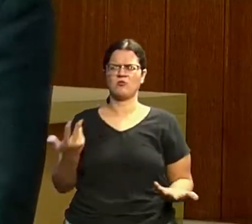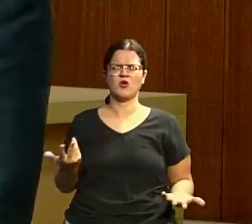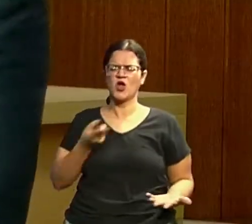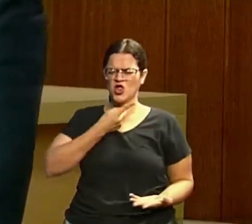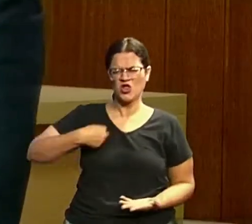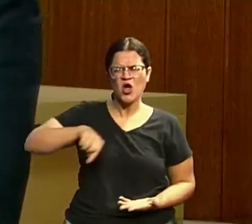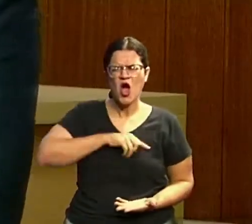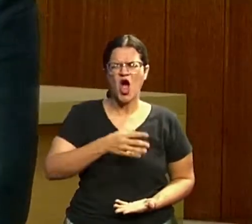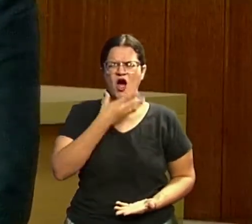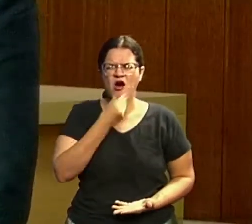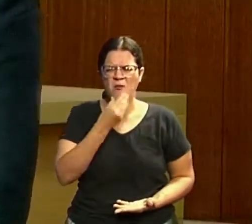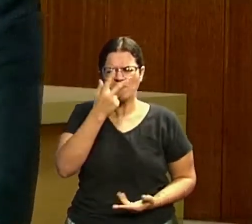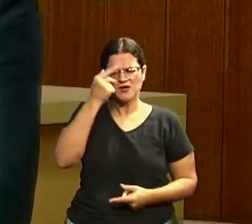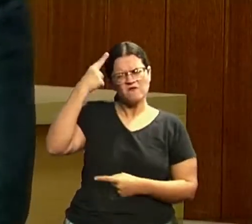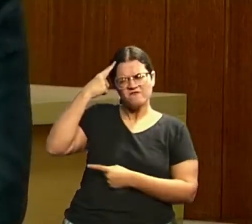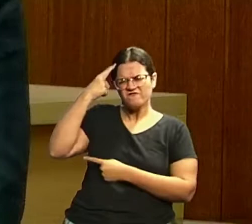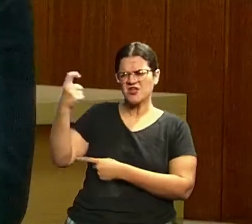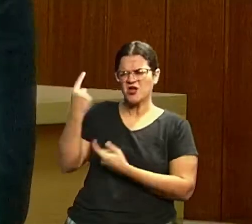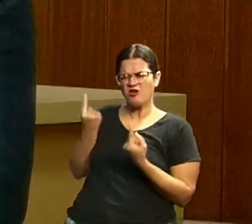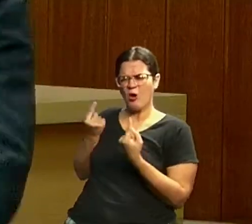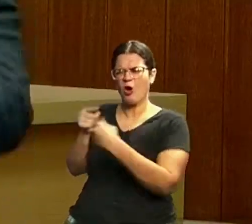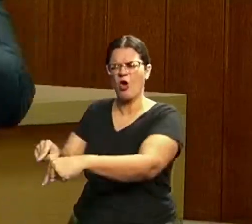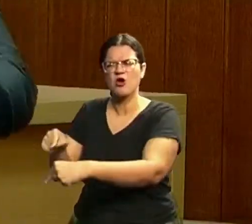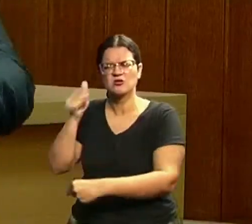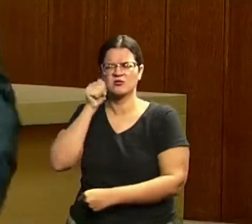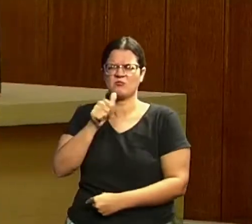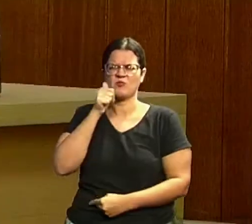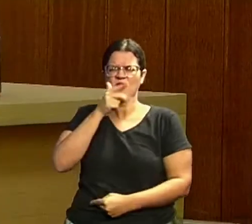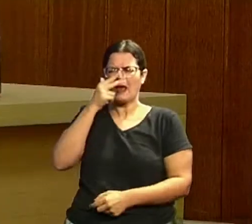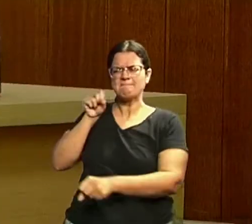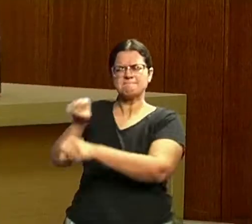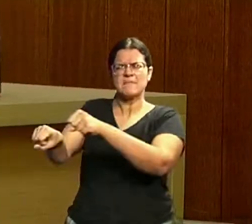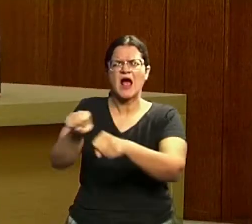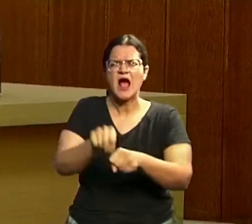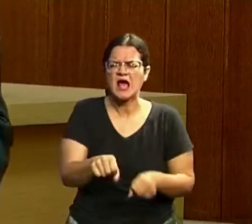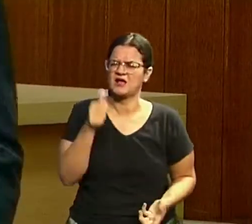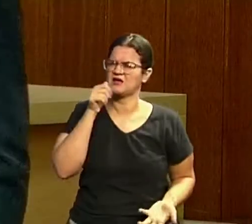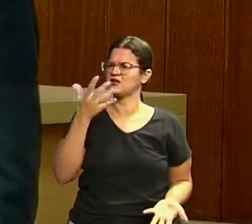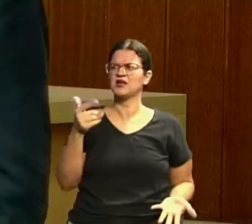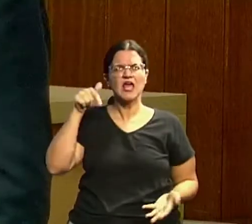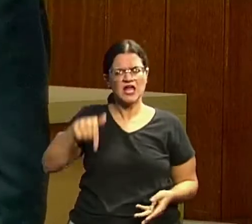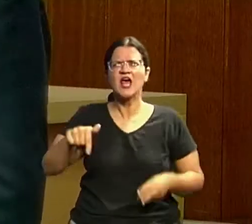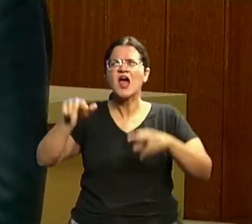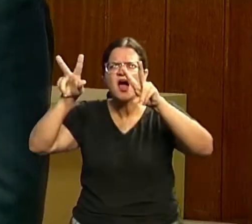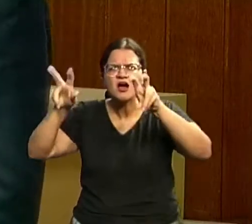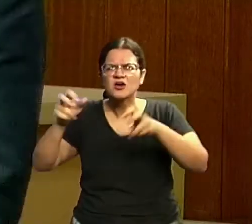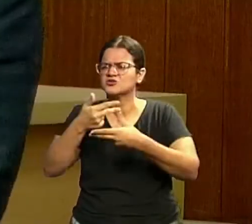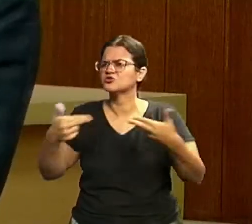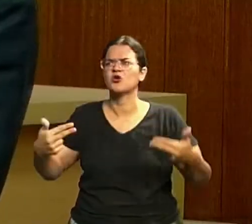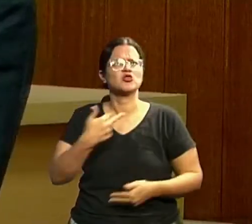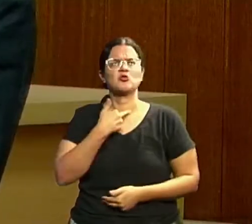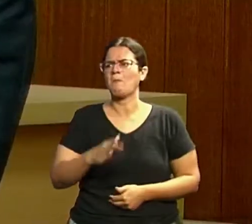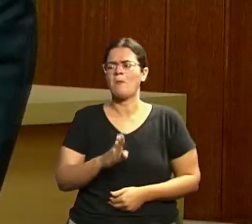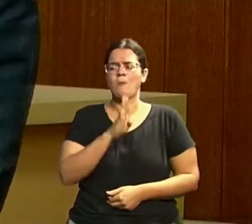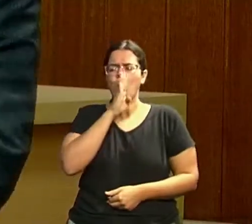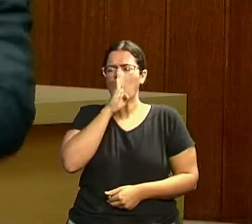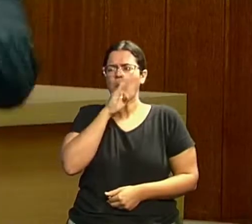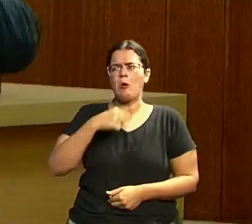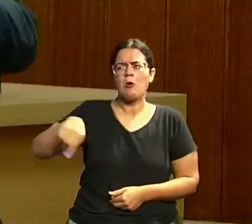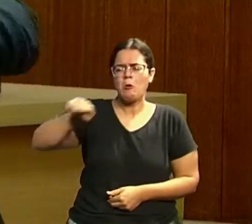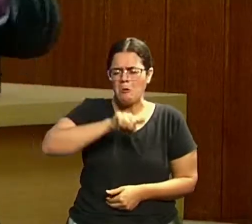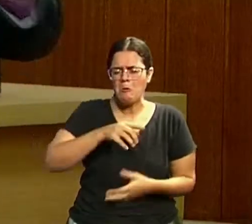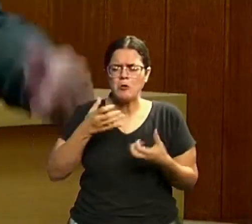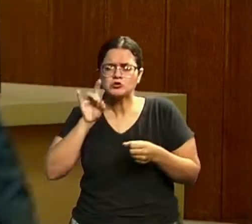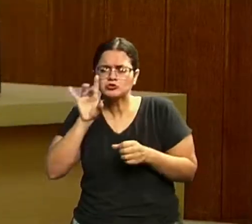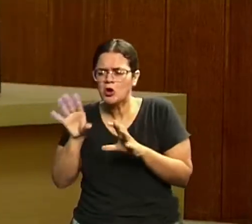os homens que violentam e maltratam as mulheres e matam. Então, esse assunto não pode ser